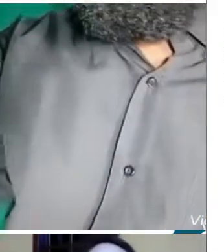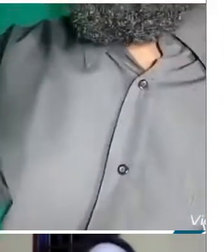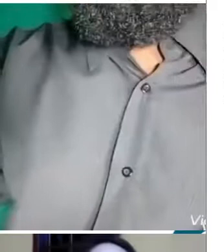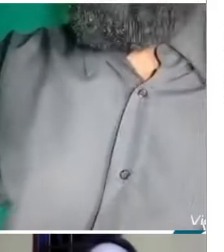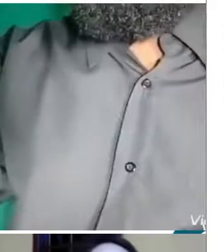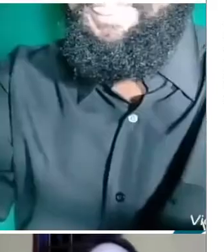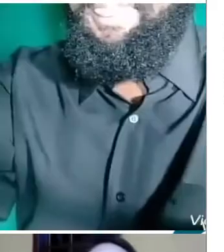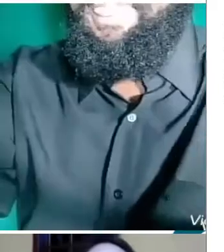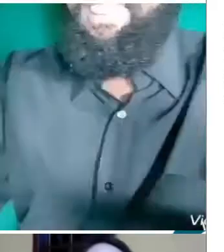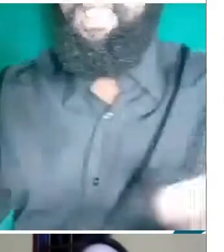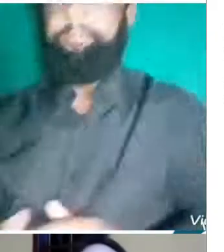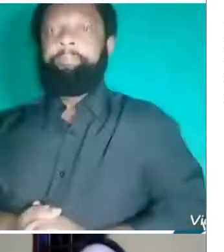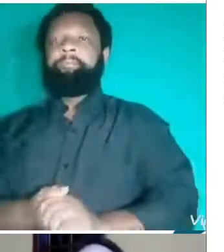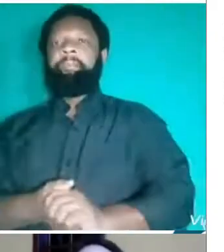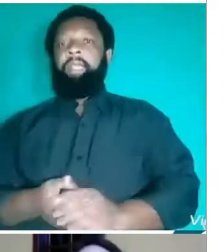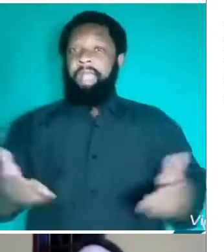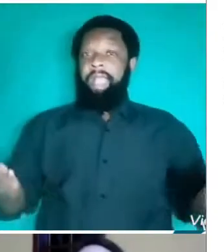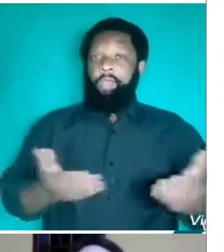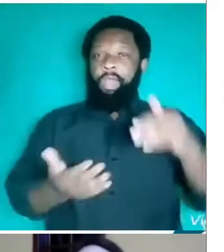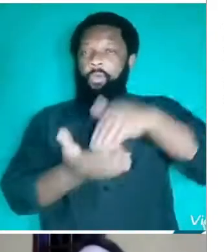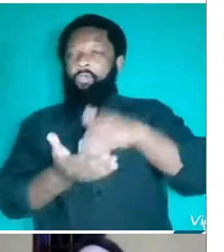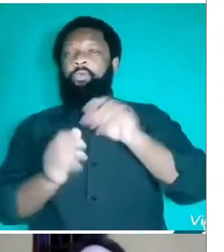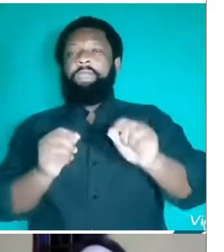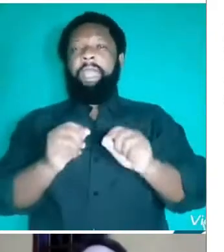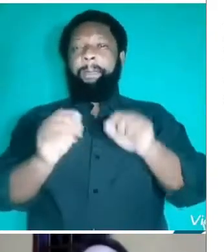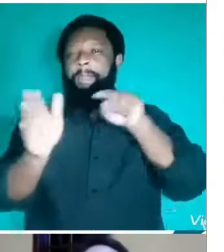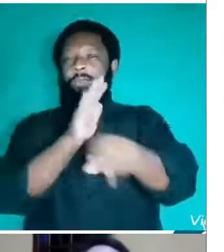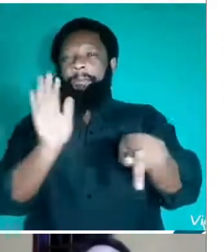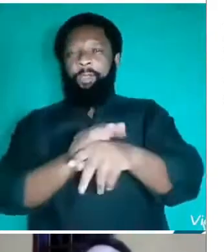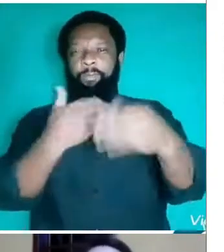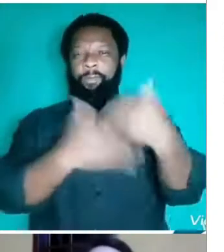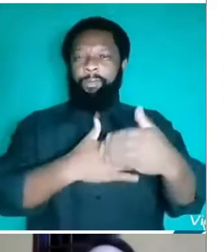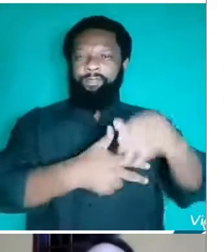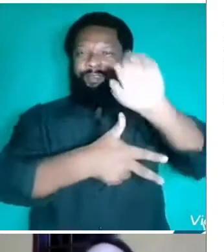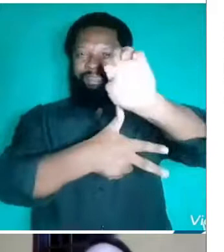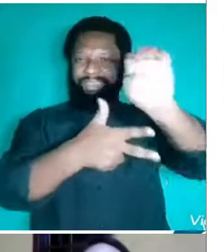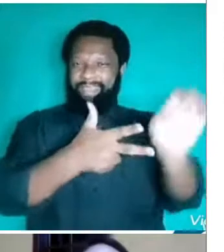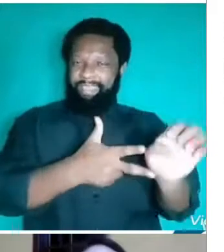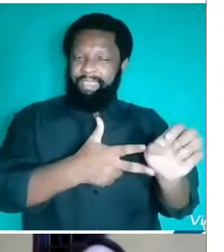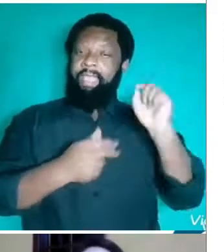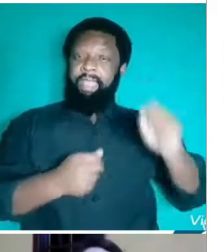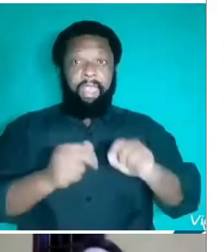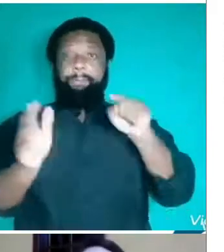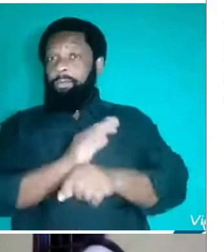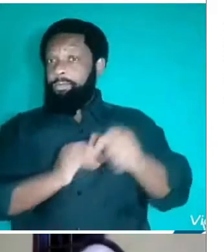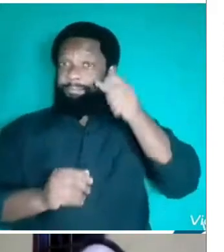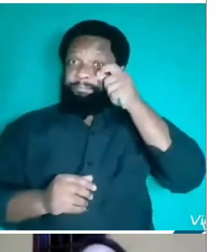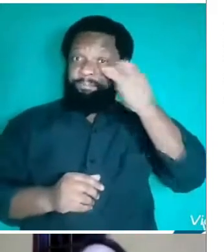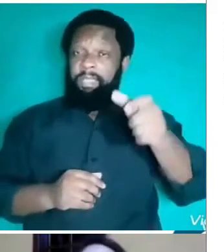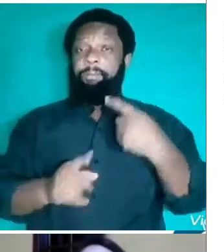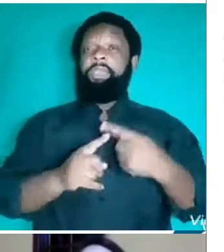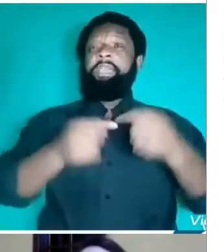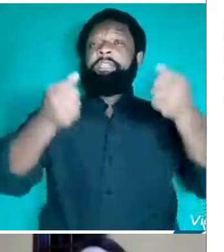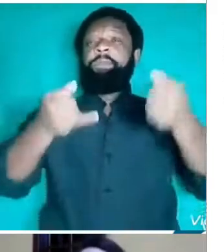foram criadas para estimular o interesse de jovens na compreensão da linguagem expressa em fórmulas estruturais,